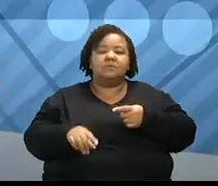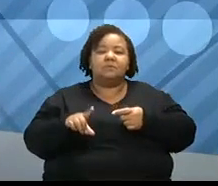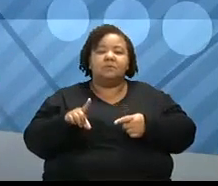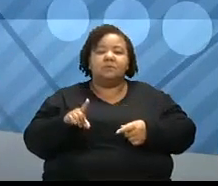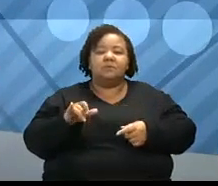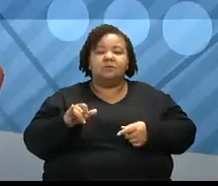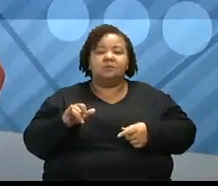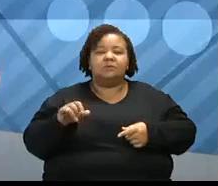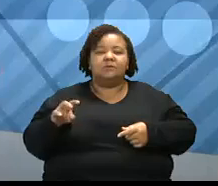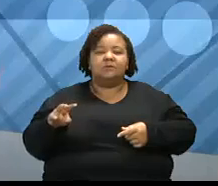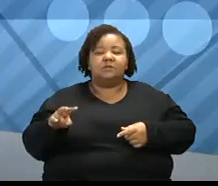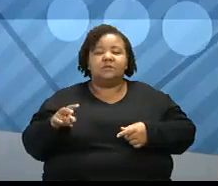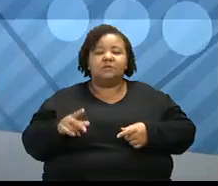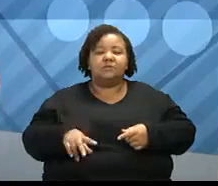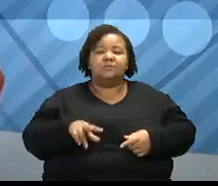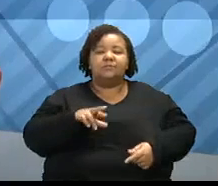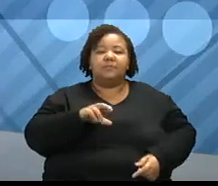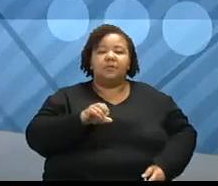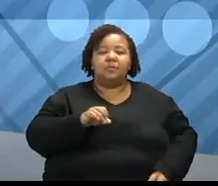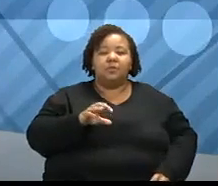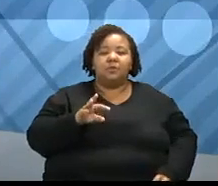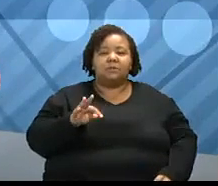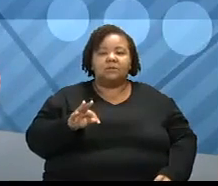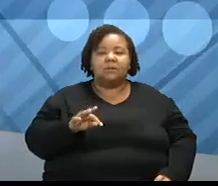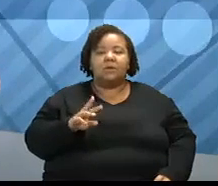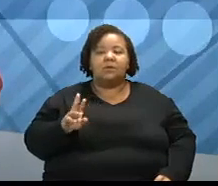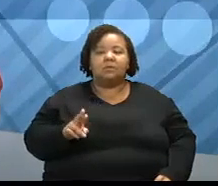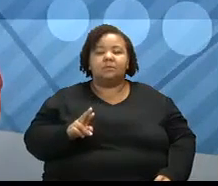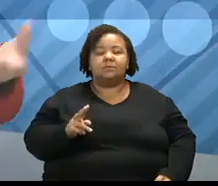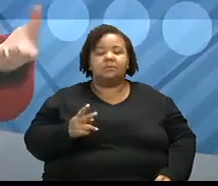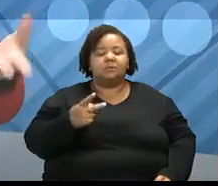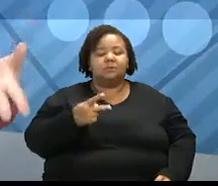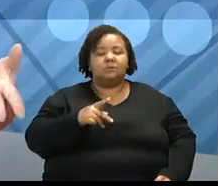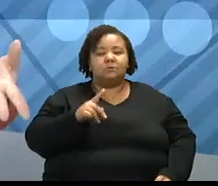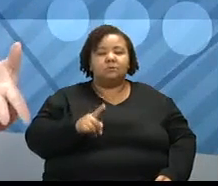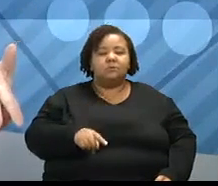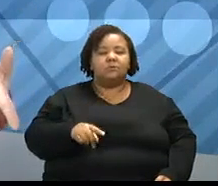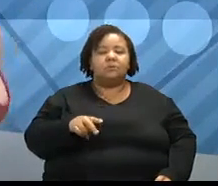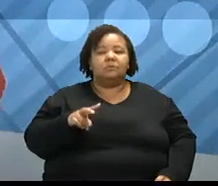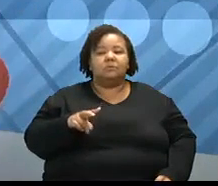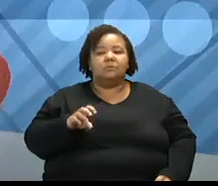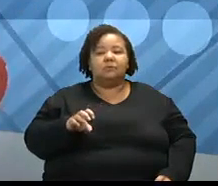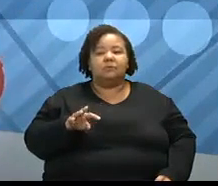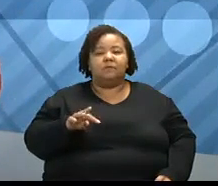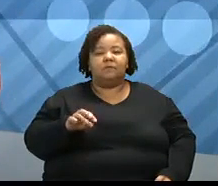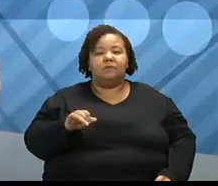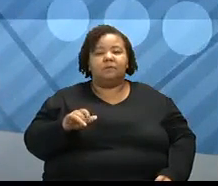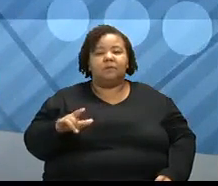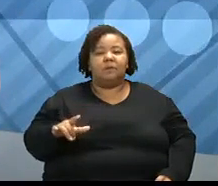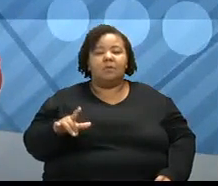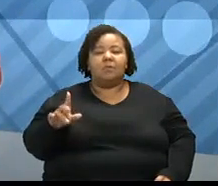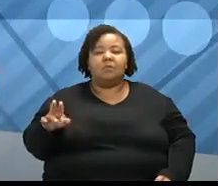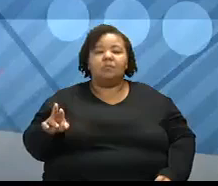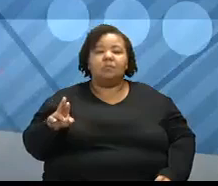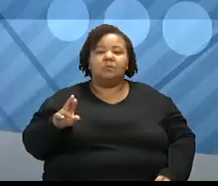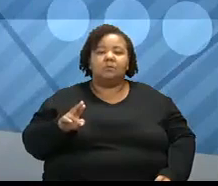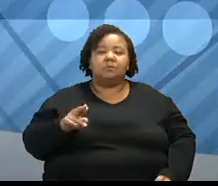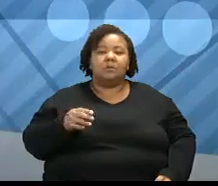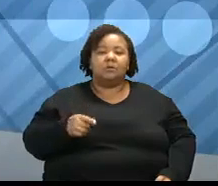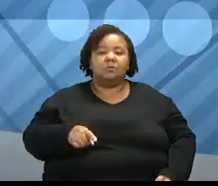divergente. Então, o rotacional, nós aplicamos esse operador sobre o campo vetorial e obtemos como resultado um